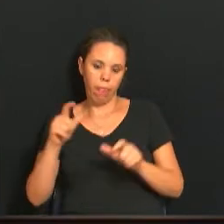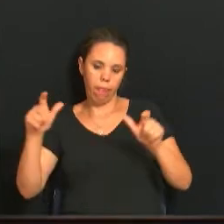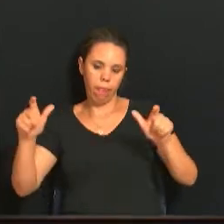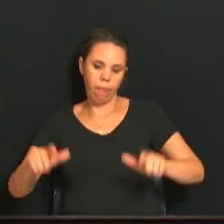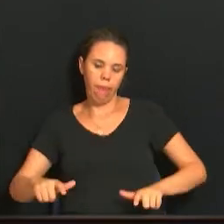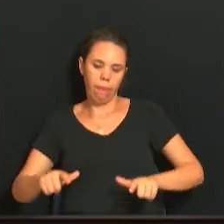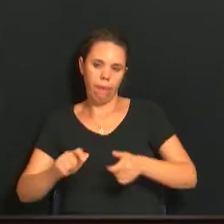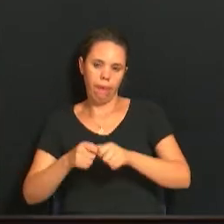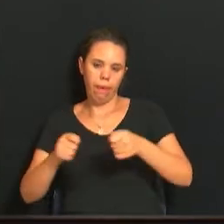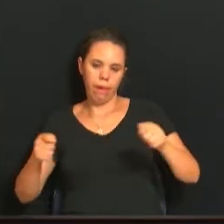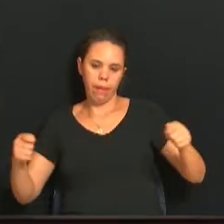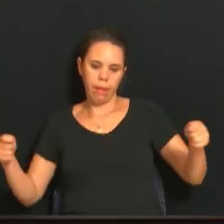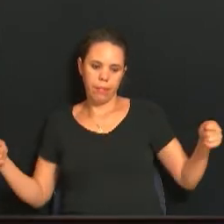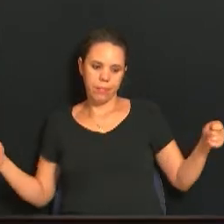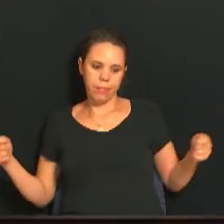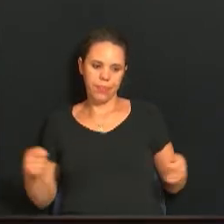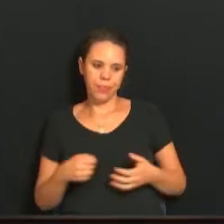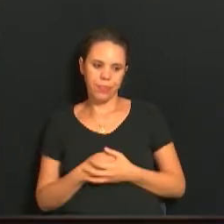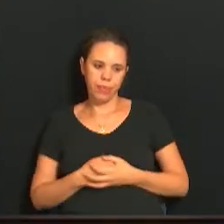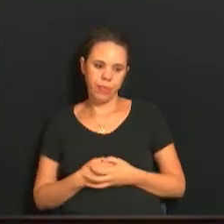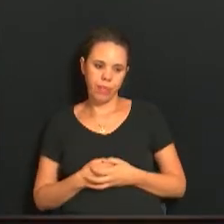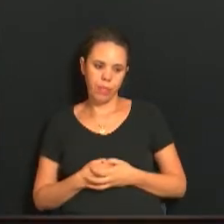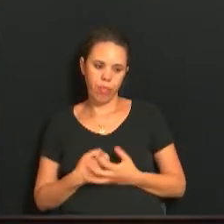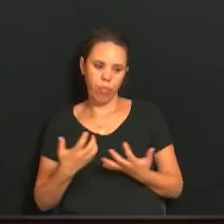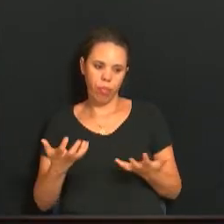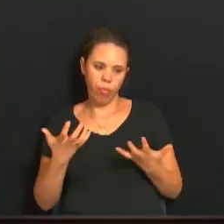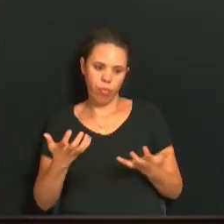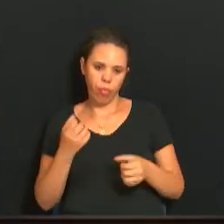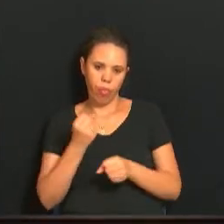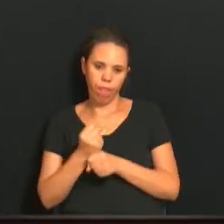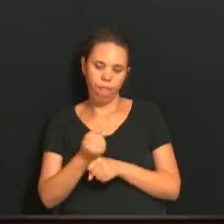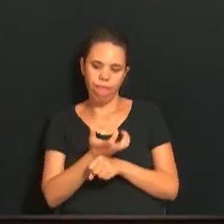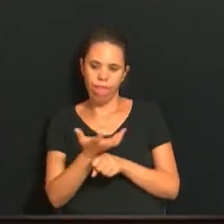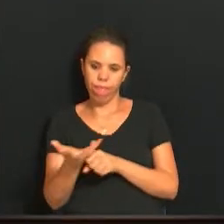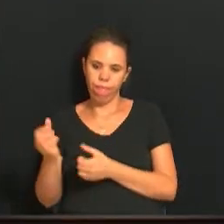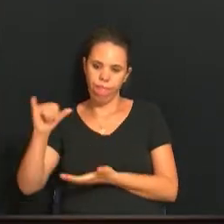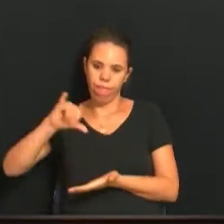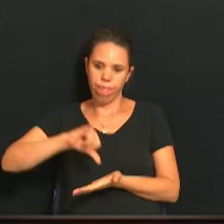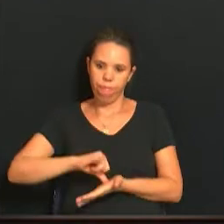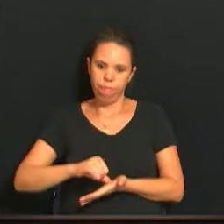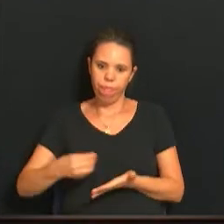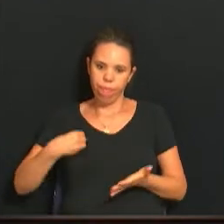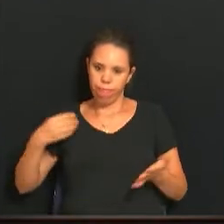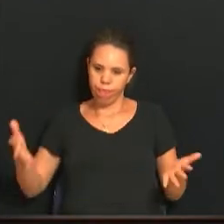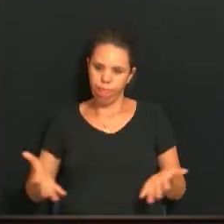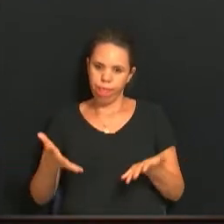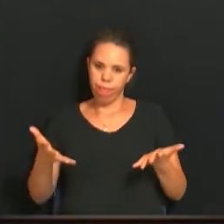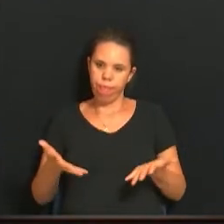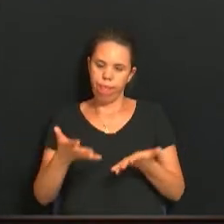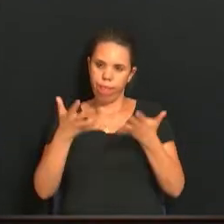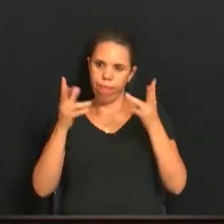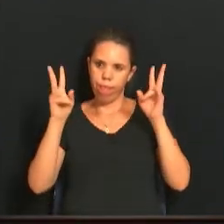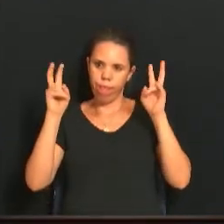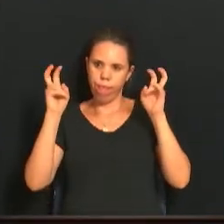grande naquela área. Como nós queremos revitalizar o centro, dar vida para o centro, é uma questão, eu estou falando aqui, é